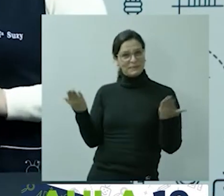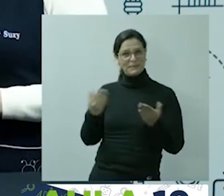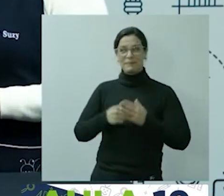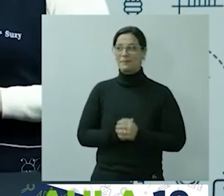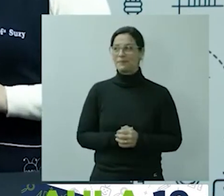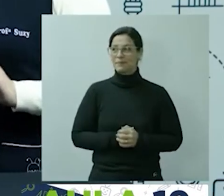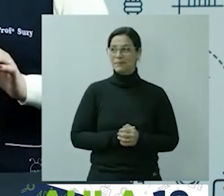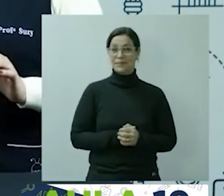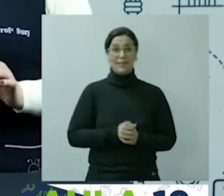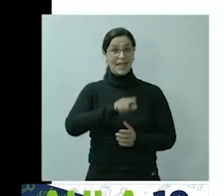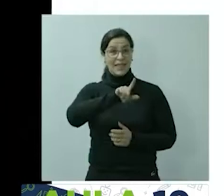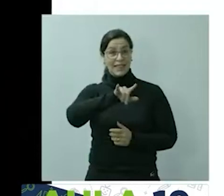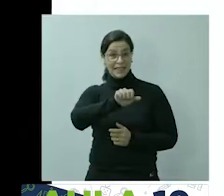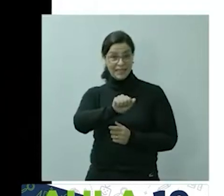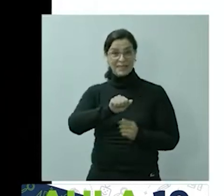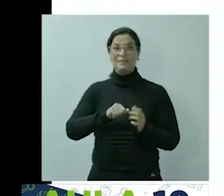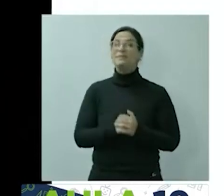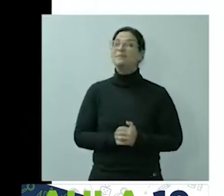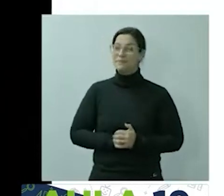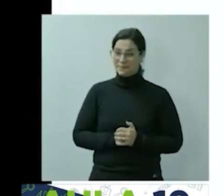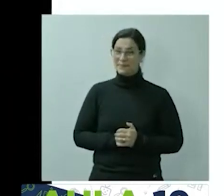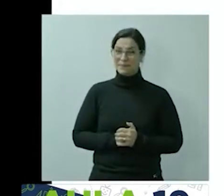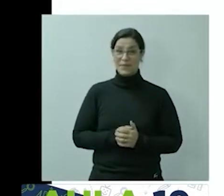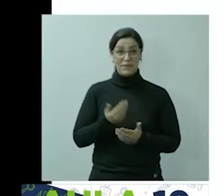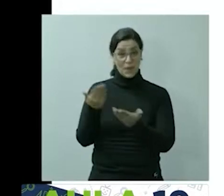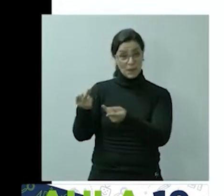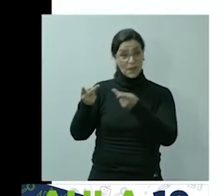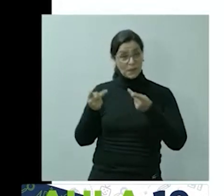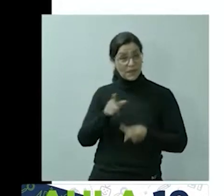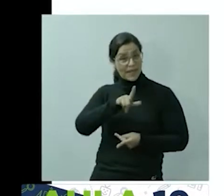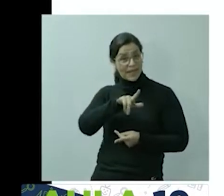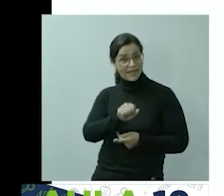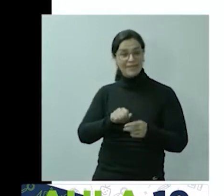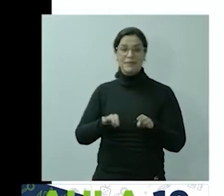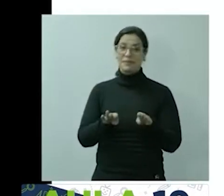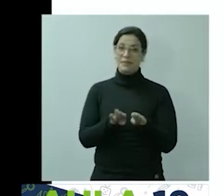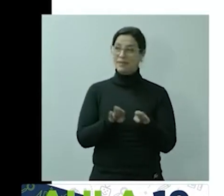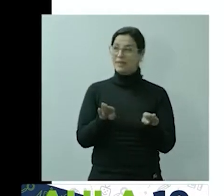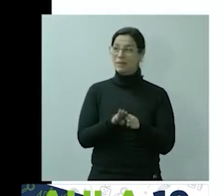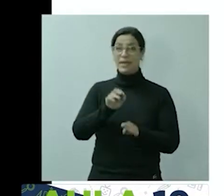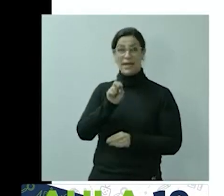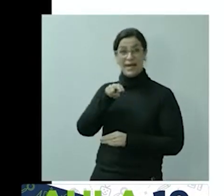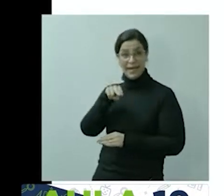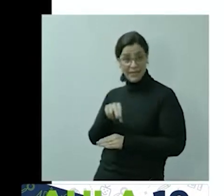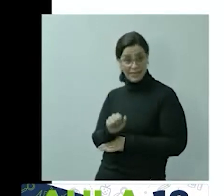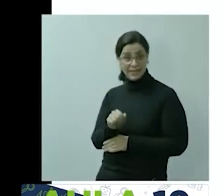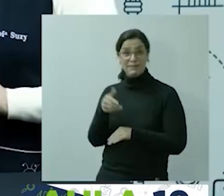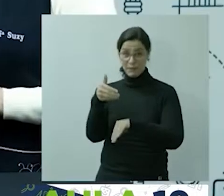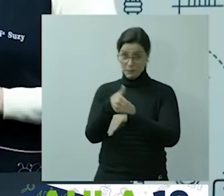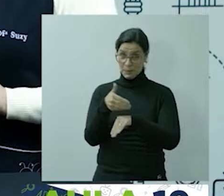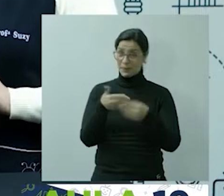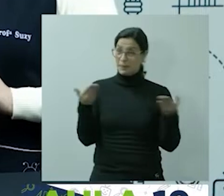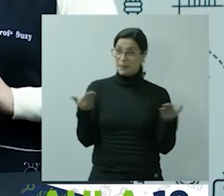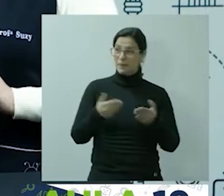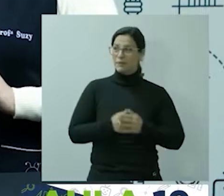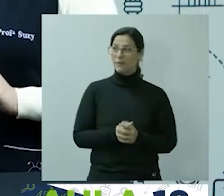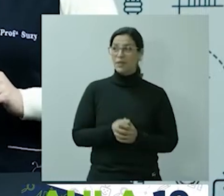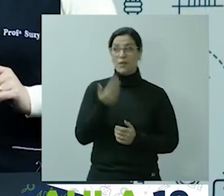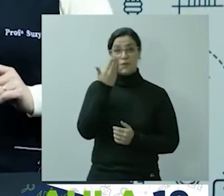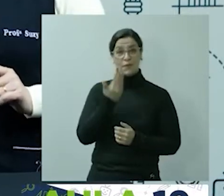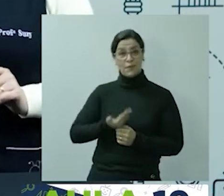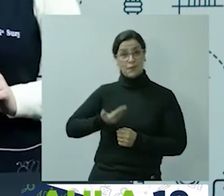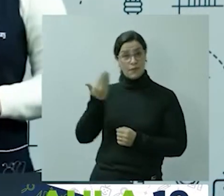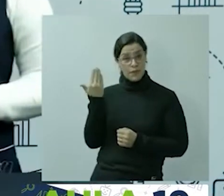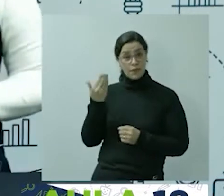são? A Lia. Seja bem-vinda, Lia. E a Ana. E olha